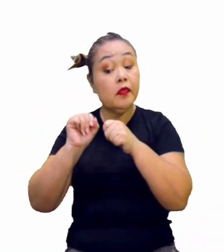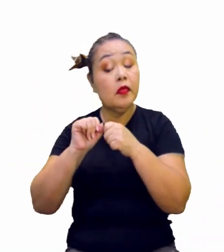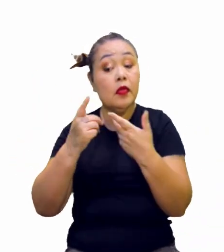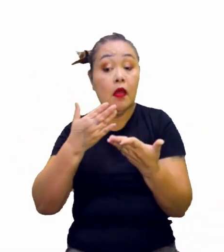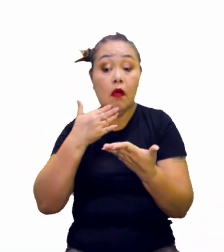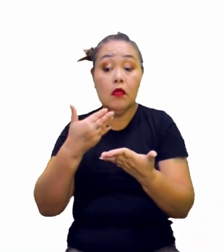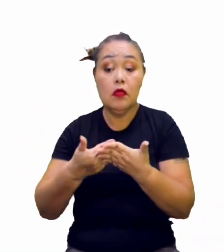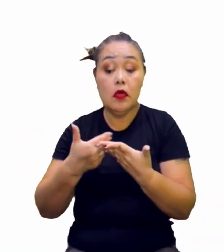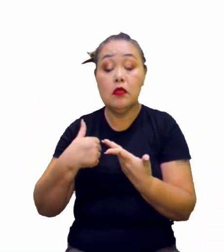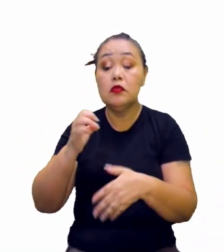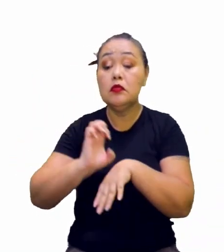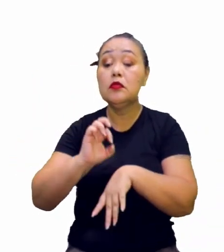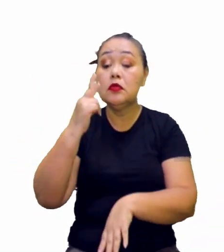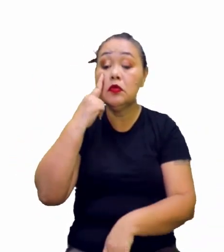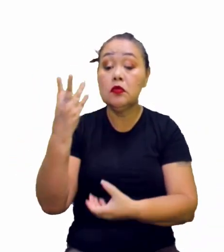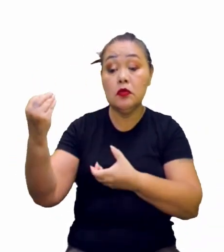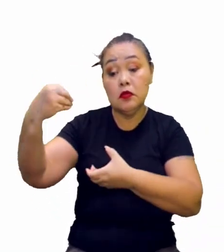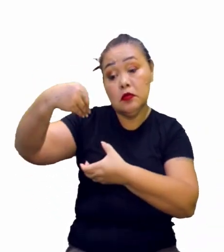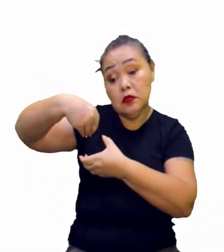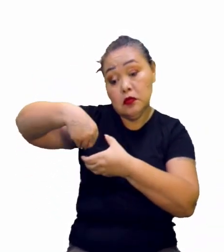de Rondônia, que está inserido